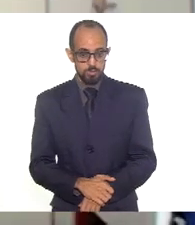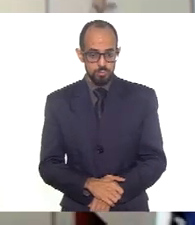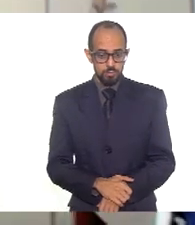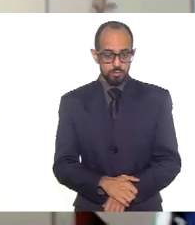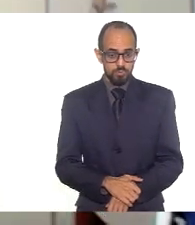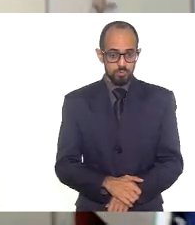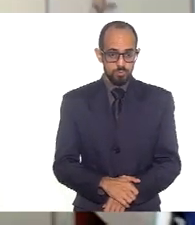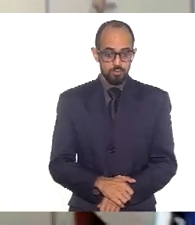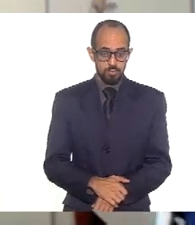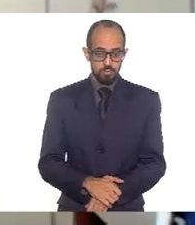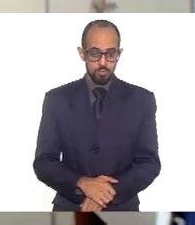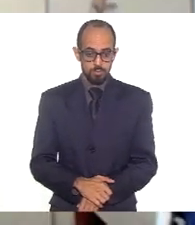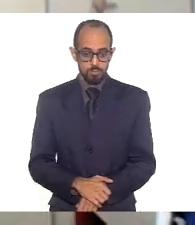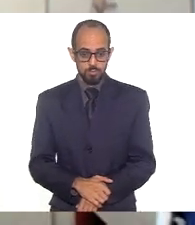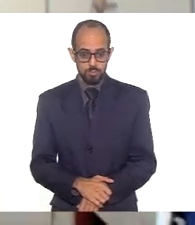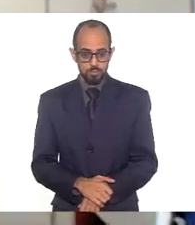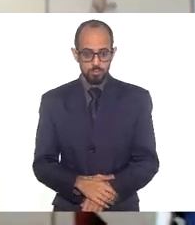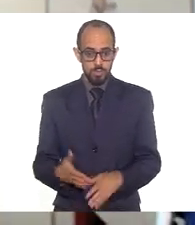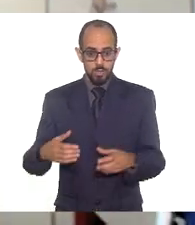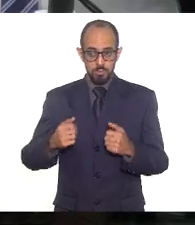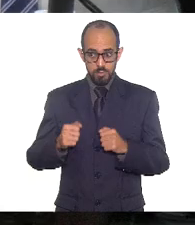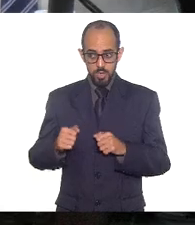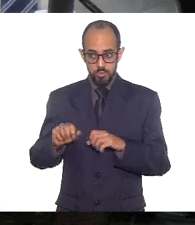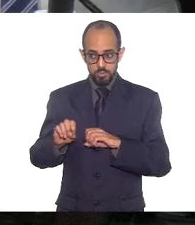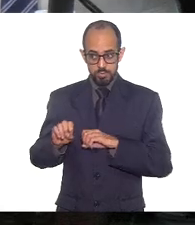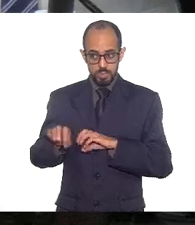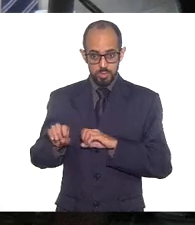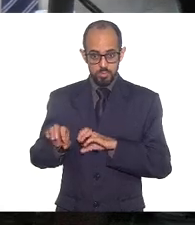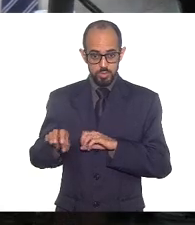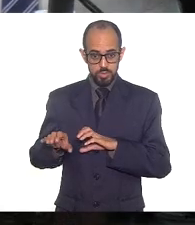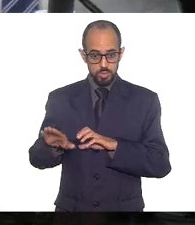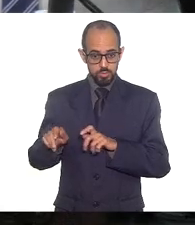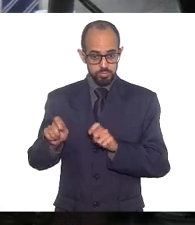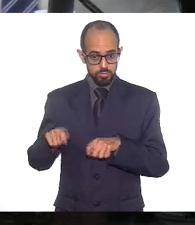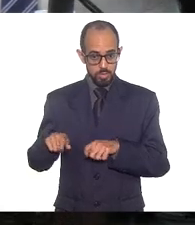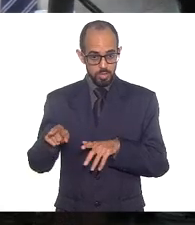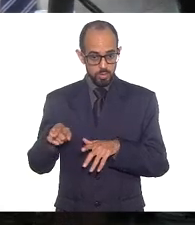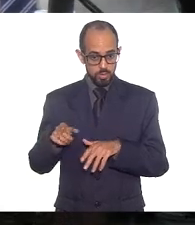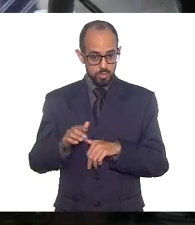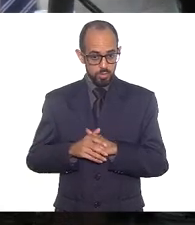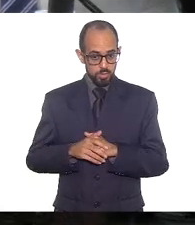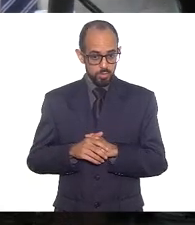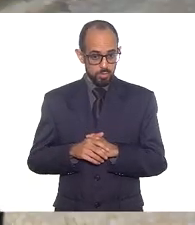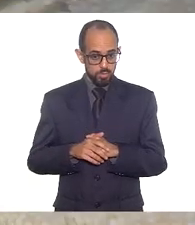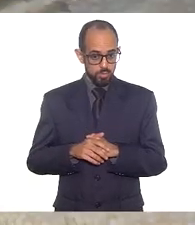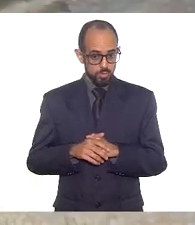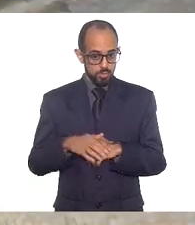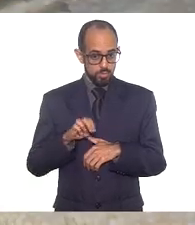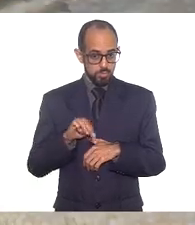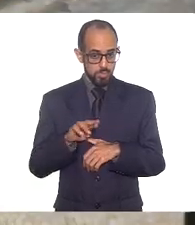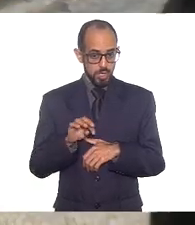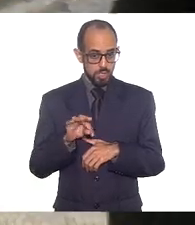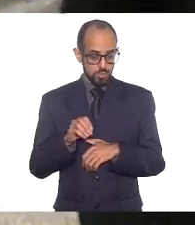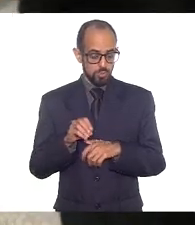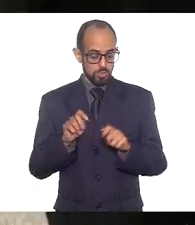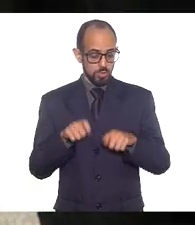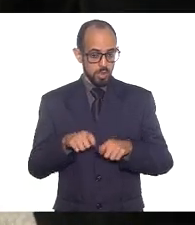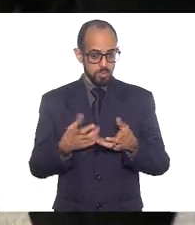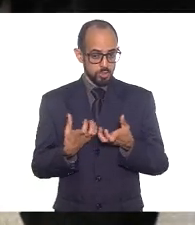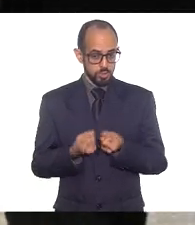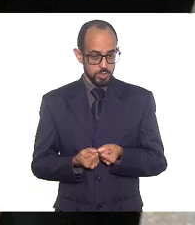pela comissão de educação preta E aí seria uma outra alternativa seu presidente no mérito não há problema podemos acolher